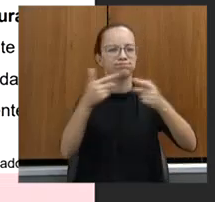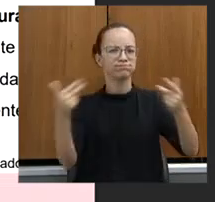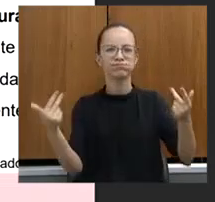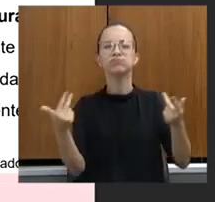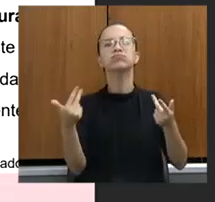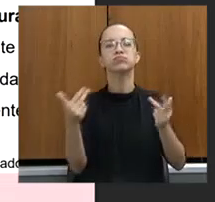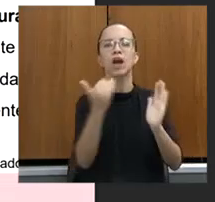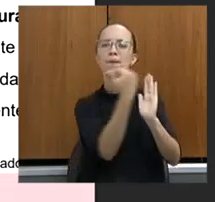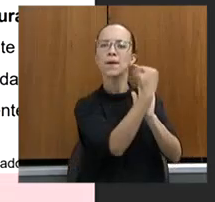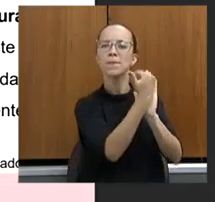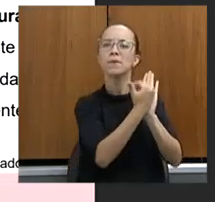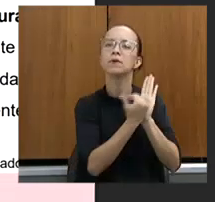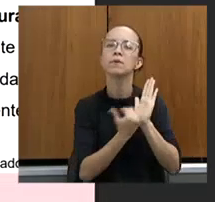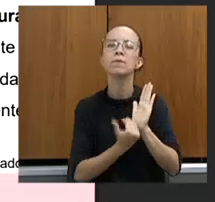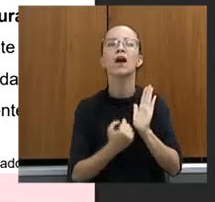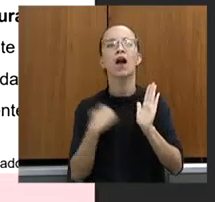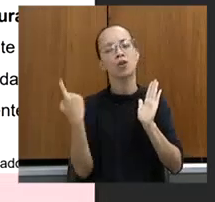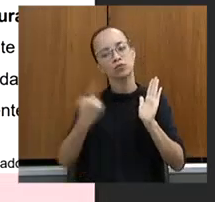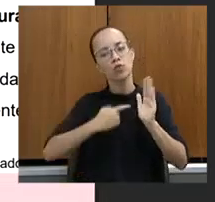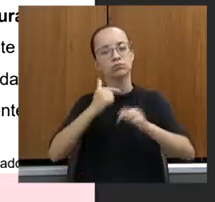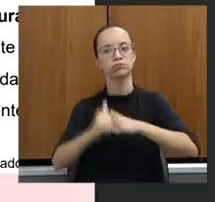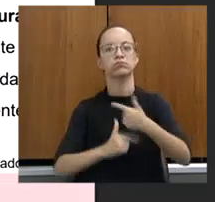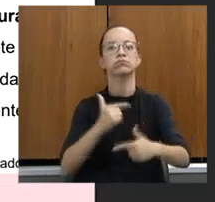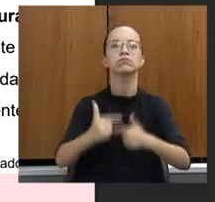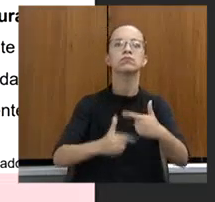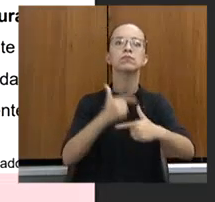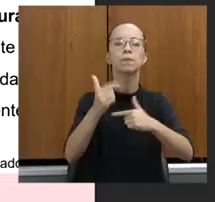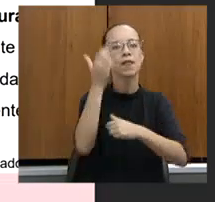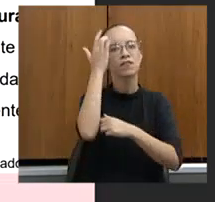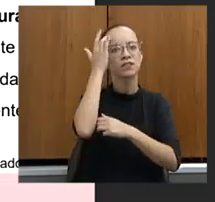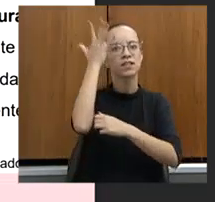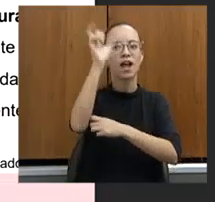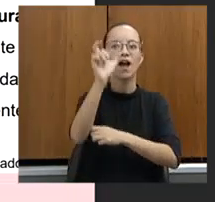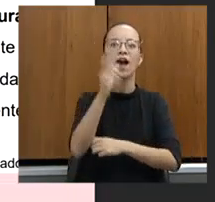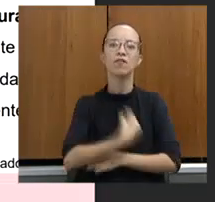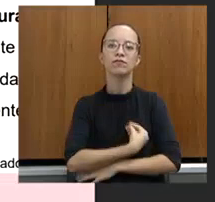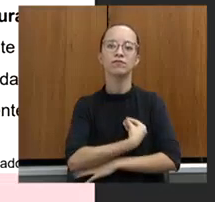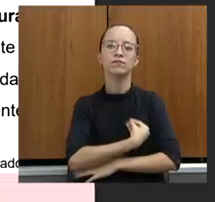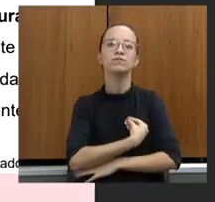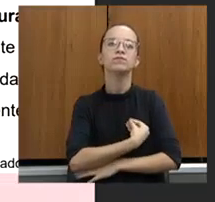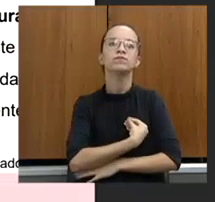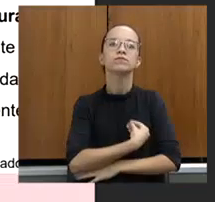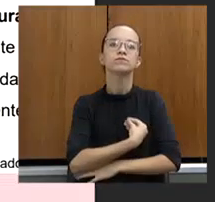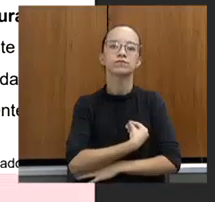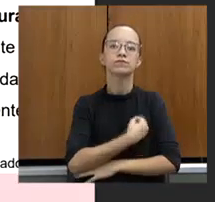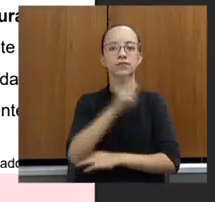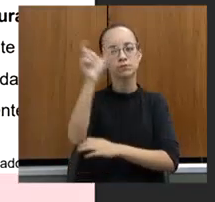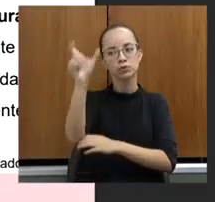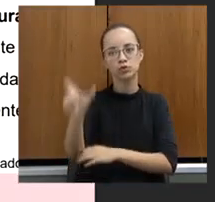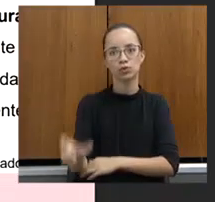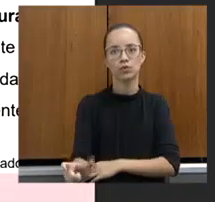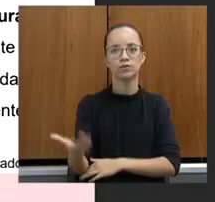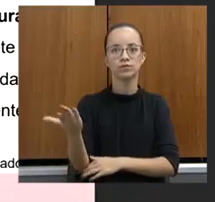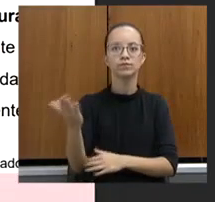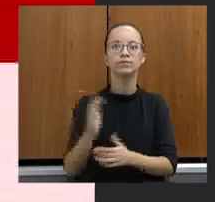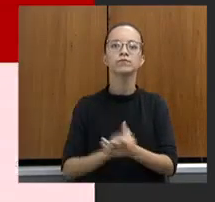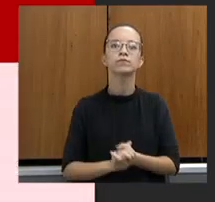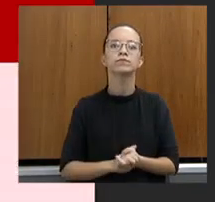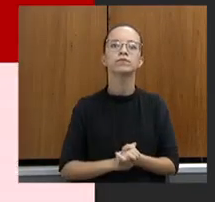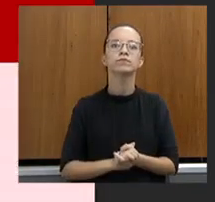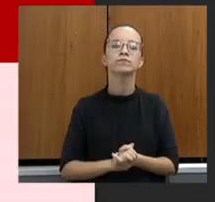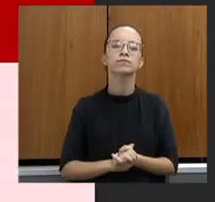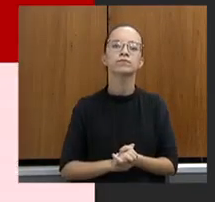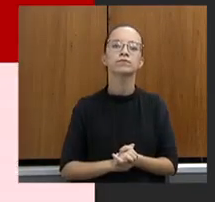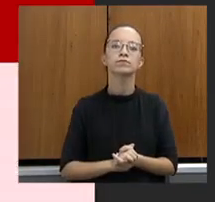que foram feitas para facilitar a vida do contribuinte no próximo por favor